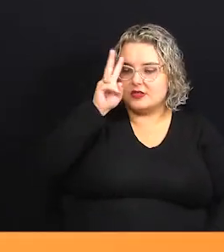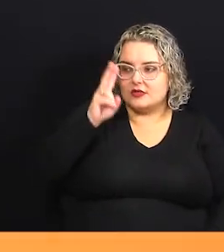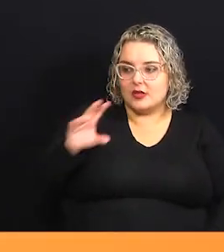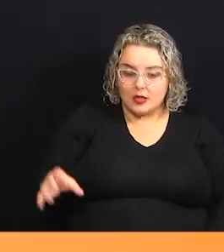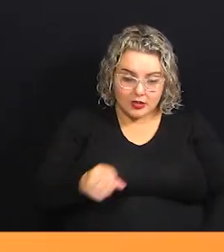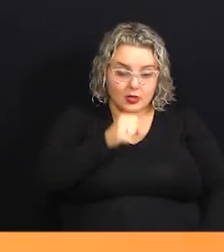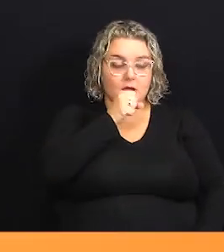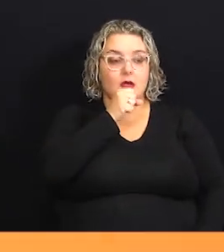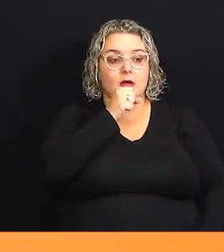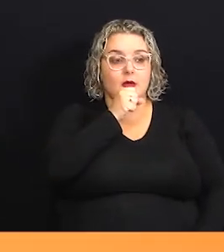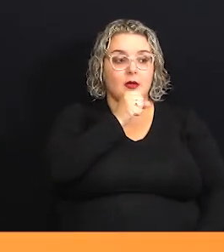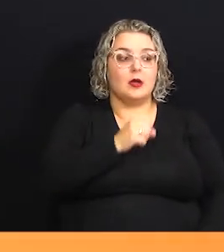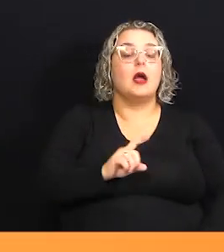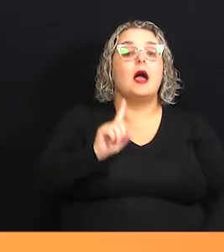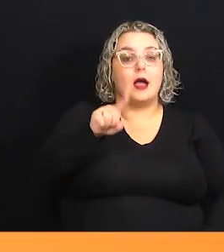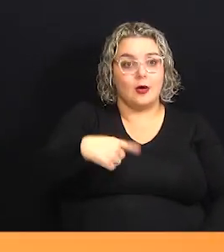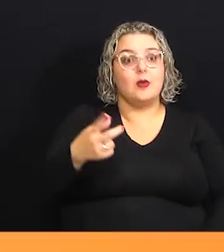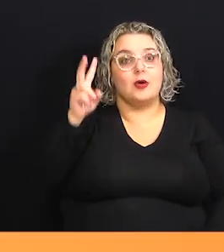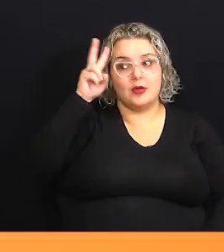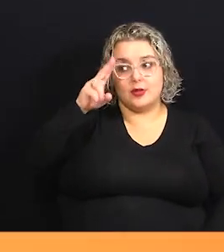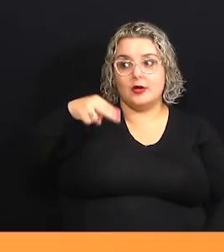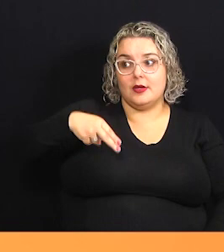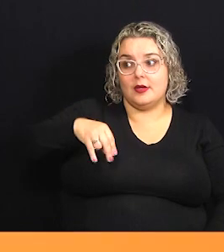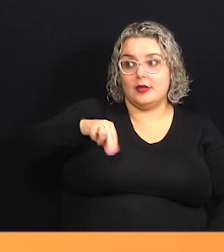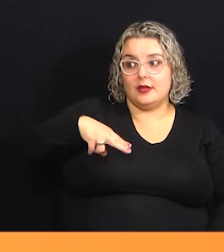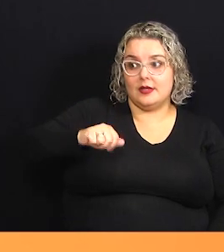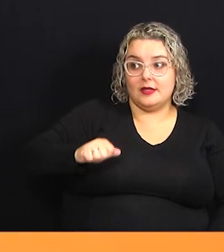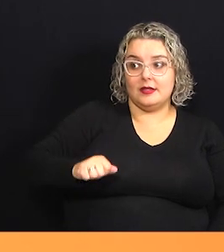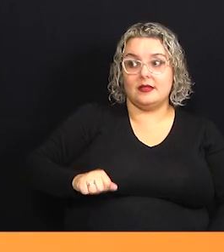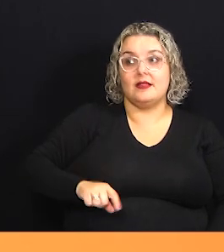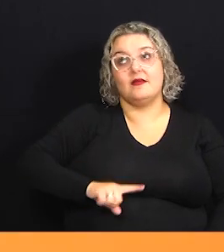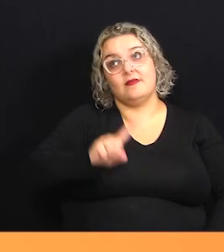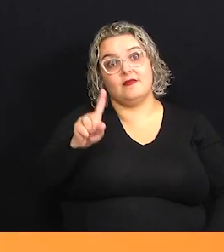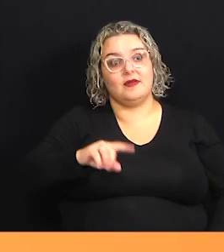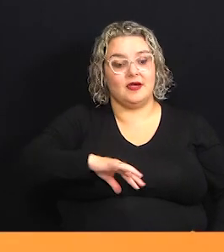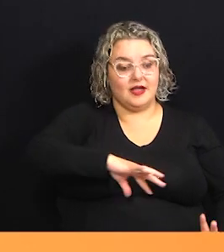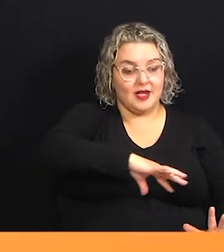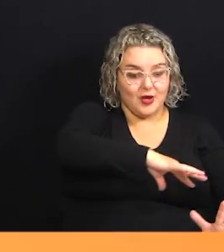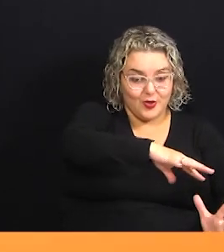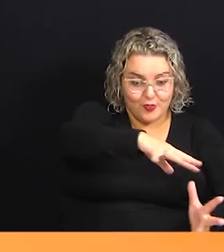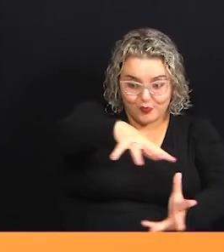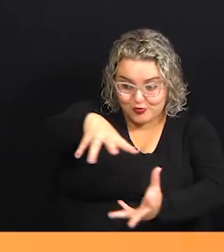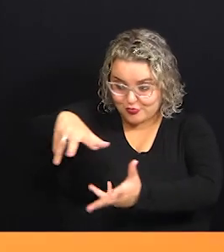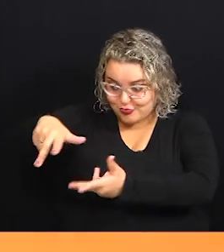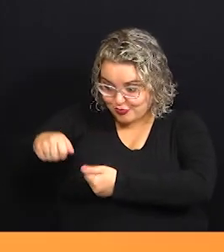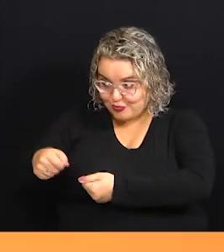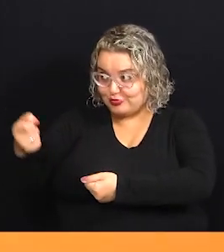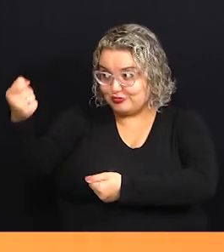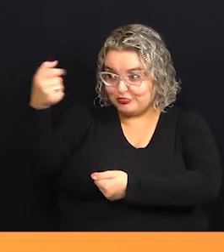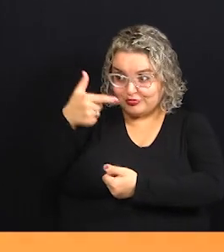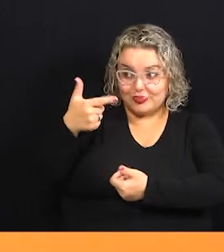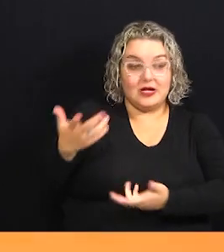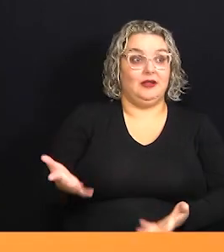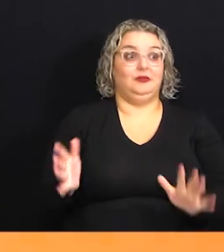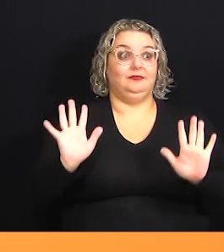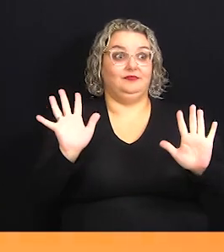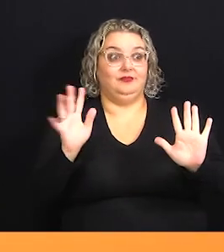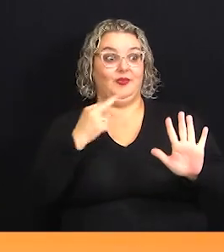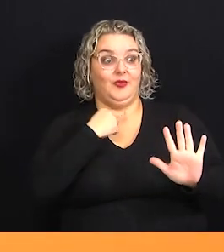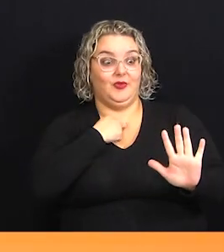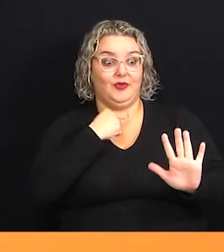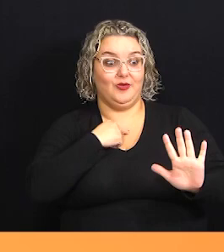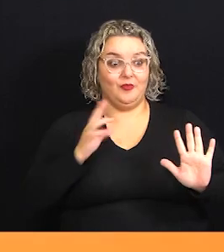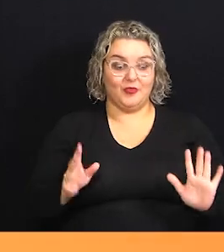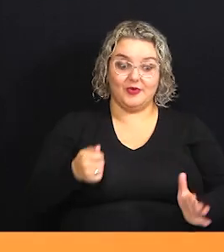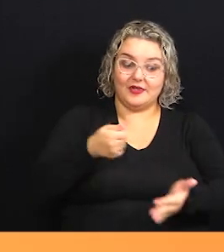ele falou para as crianças que a próxima história vai ser Nina vai ao Sistema Solar. Eu falei, olha, eu não posso garantir que essa informação esteja